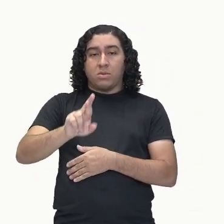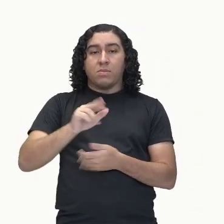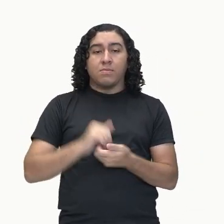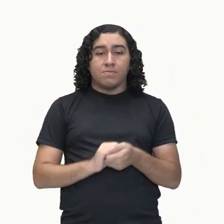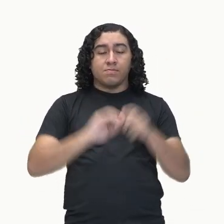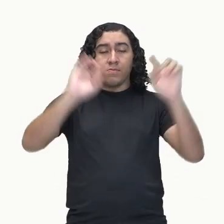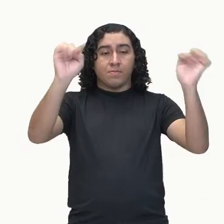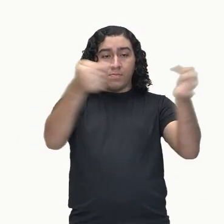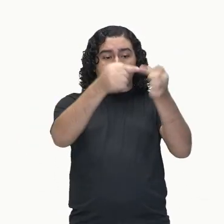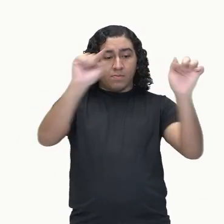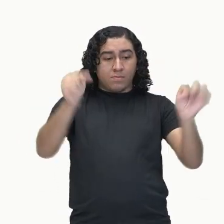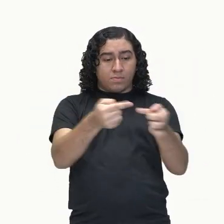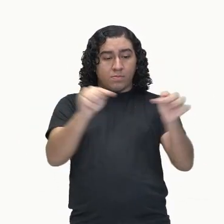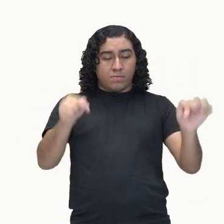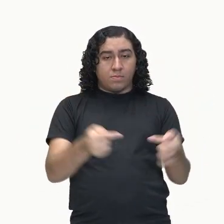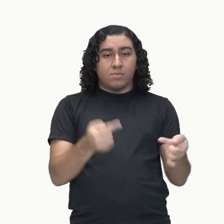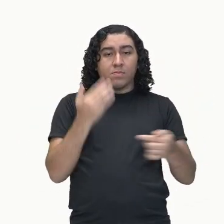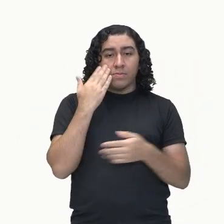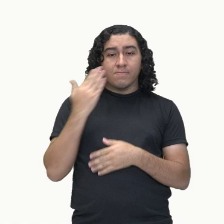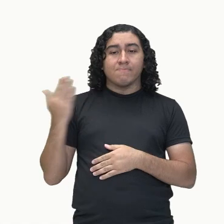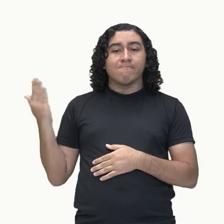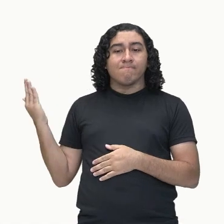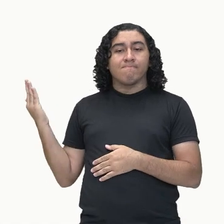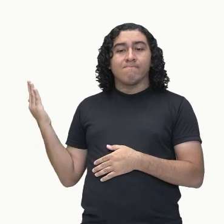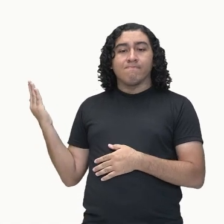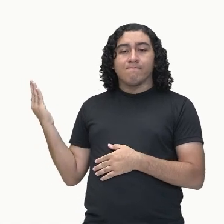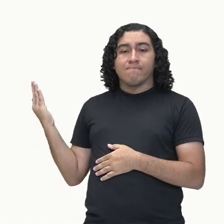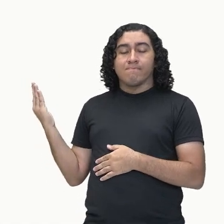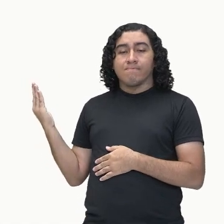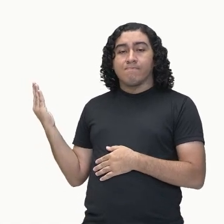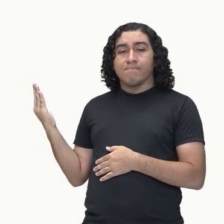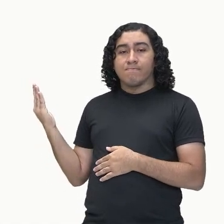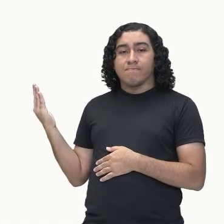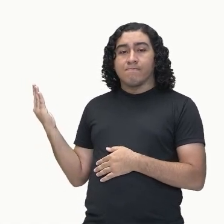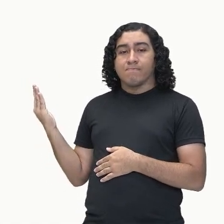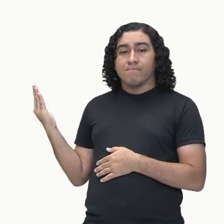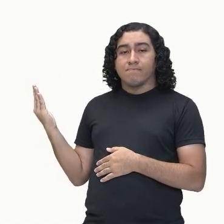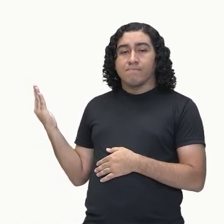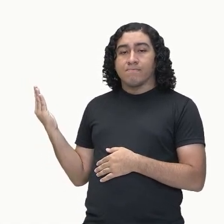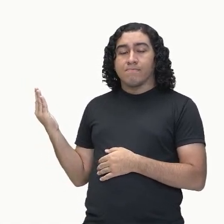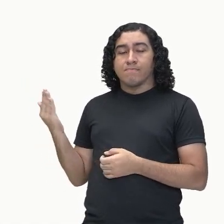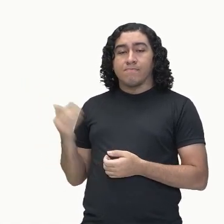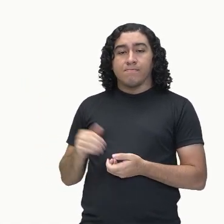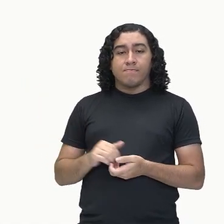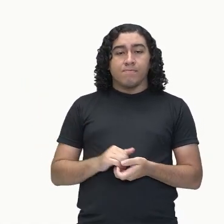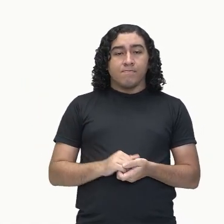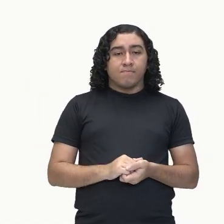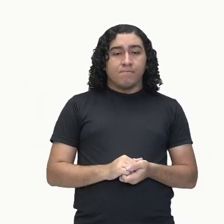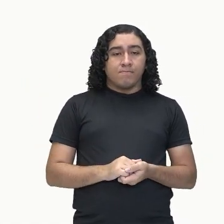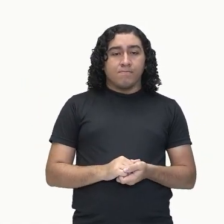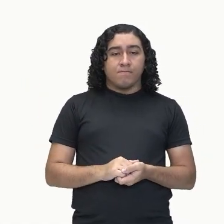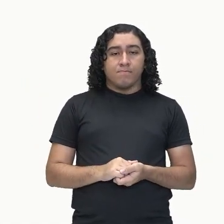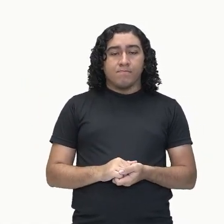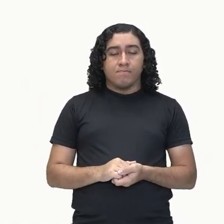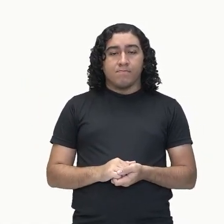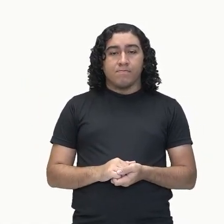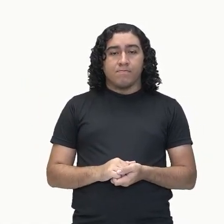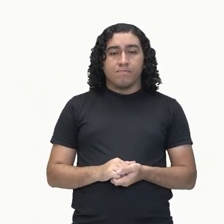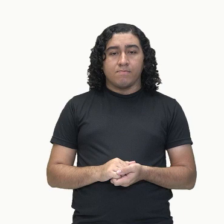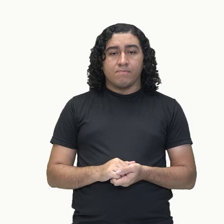tu terias olha aí como é que ele fica na língua espanhola jo tendria tu